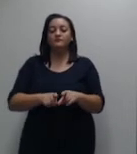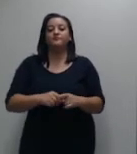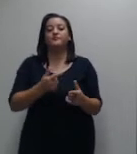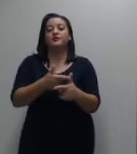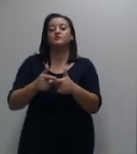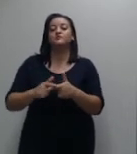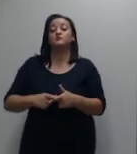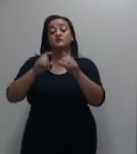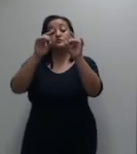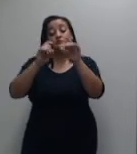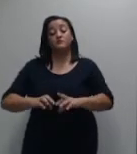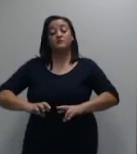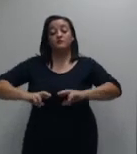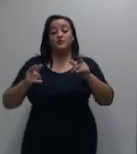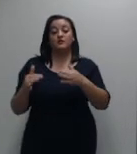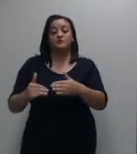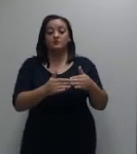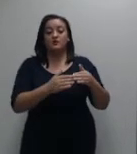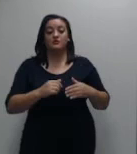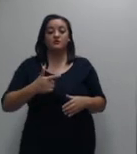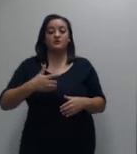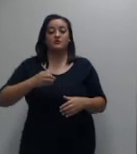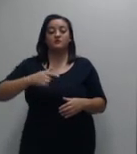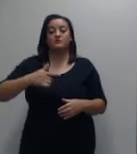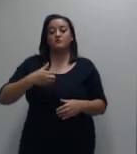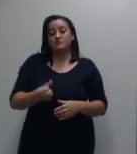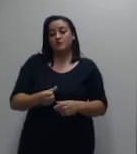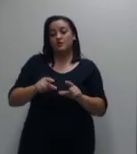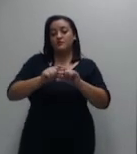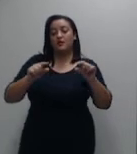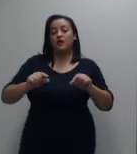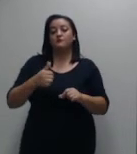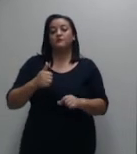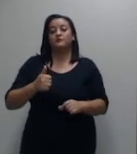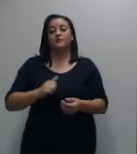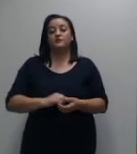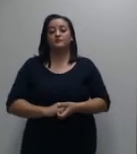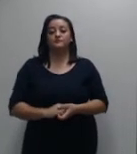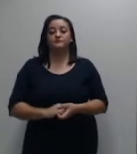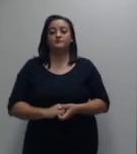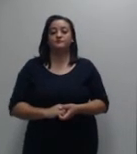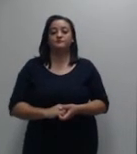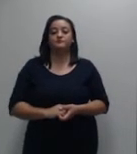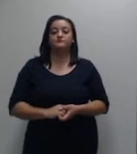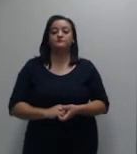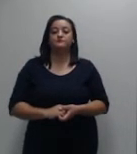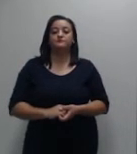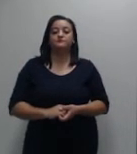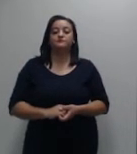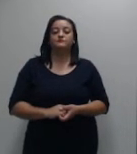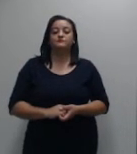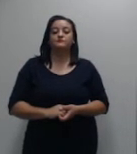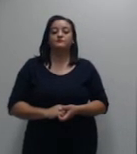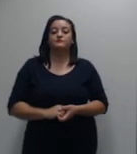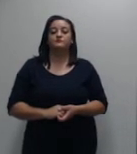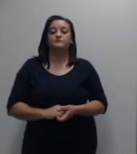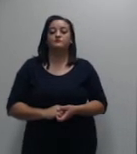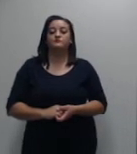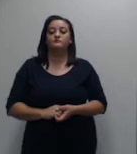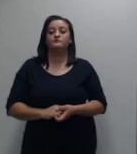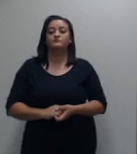excepcional nos termos do 1.026 para o primeiro Olá meus primos